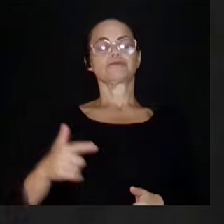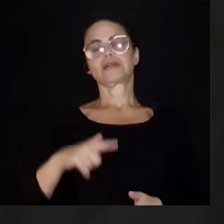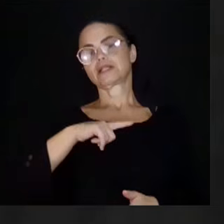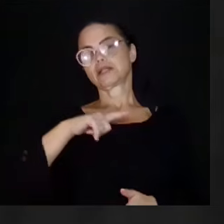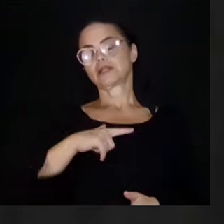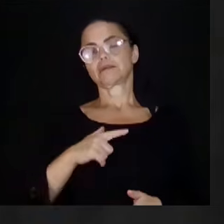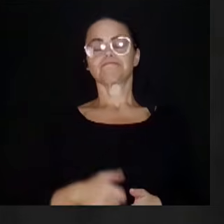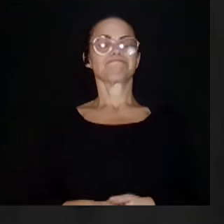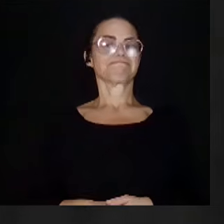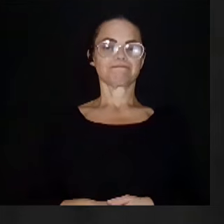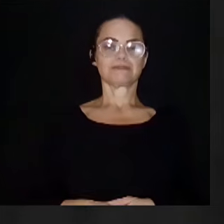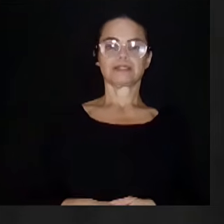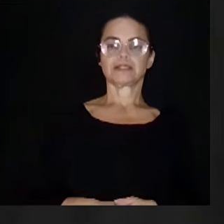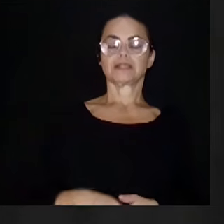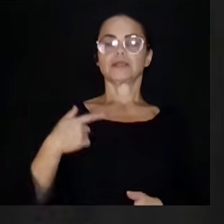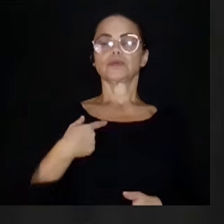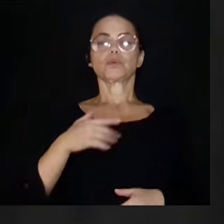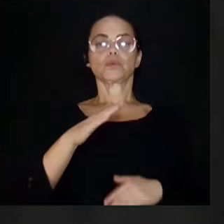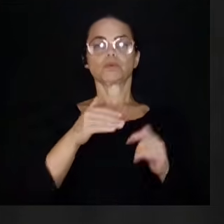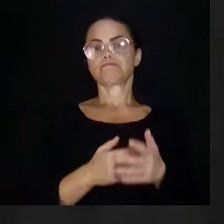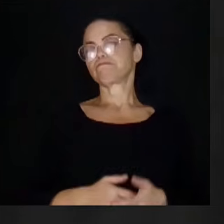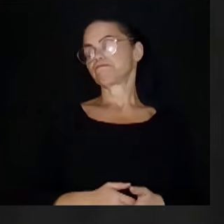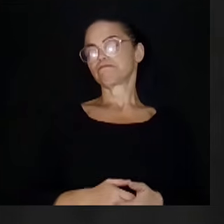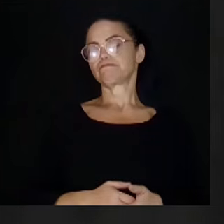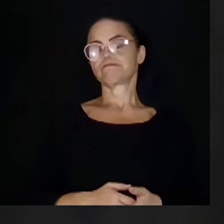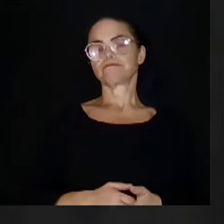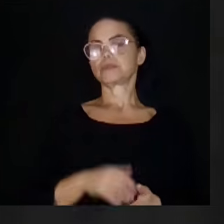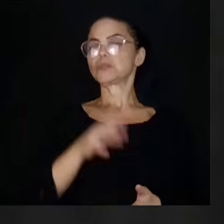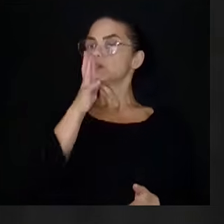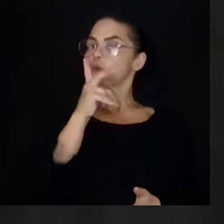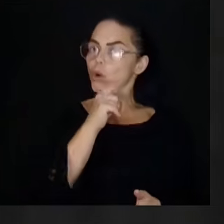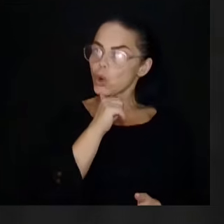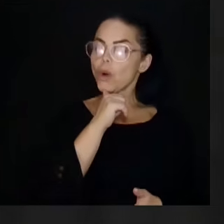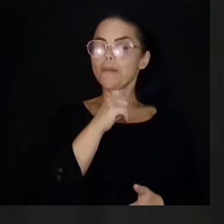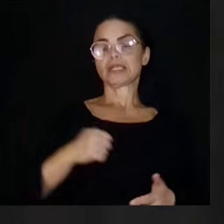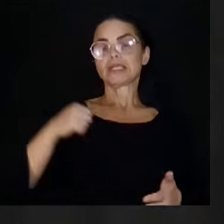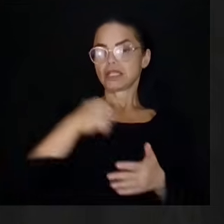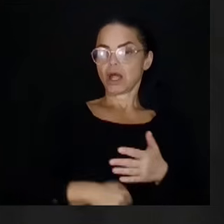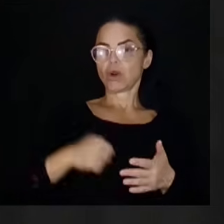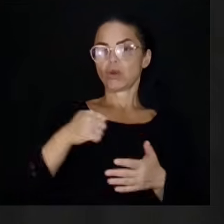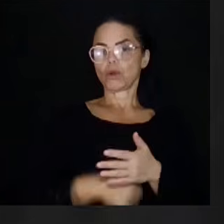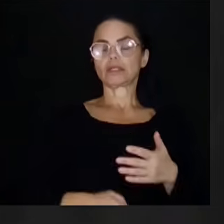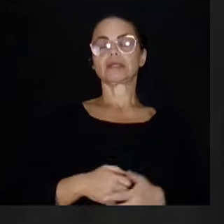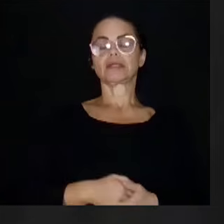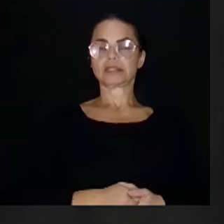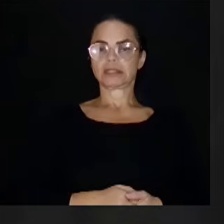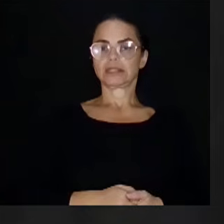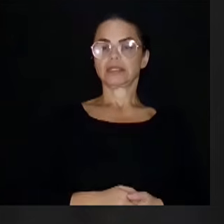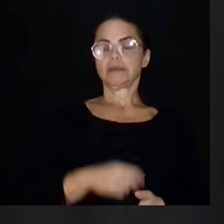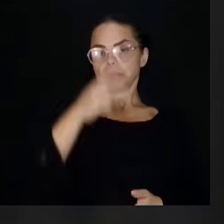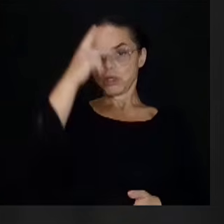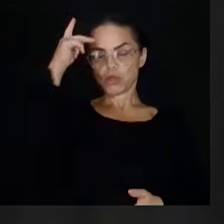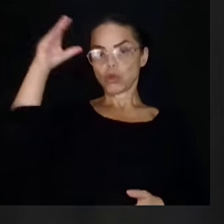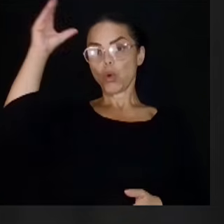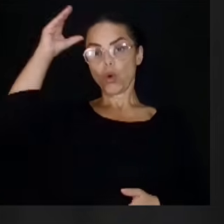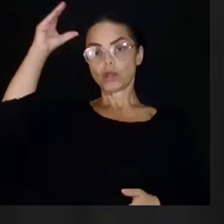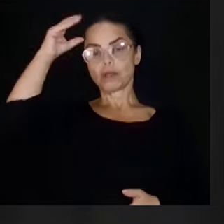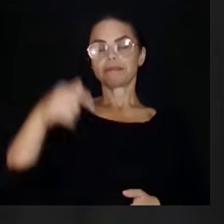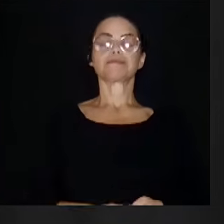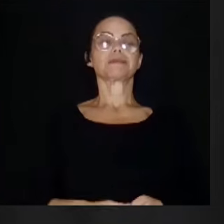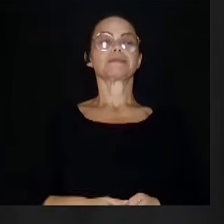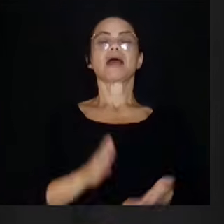Porque tudo isso não foi do dia para a noite, né? Foram muitos anos de racismo e ele não vai